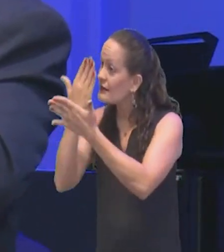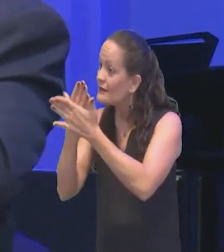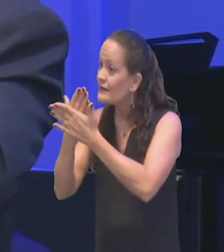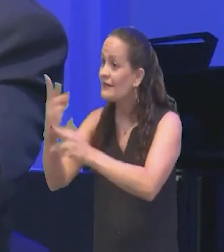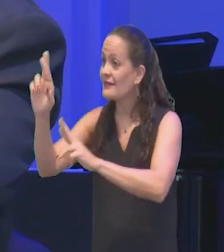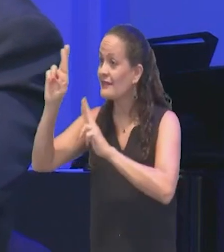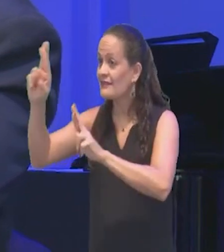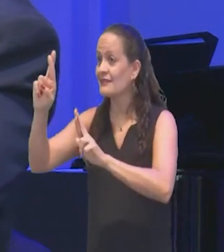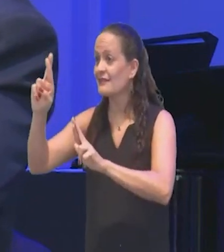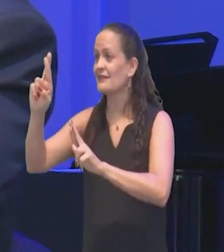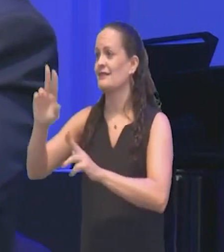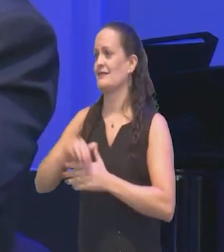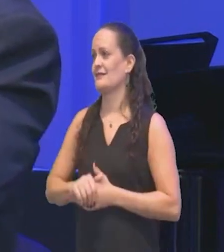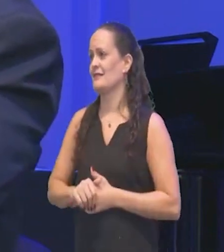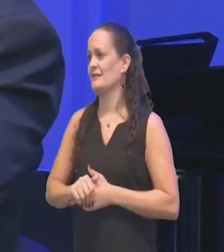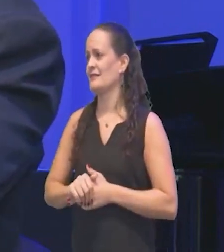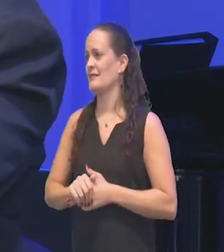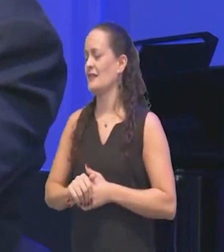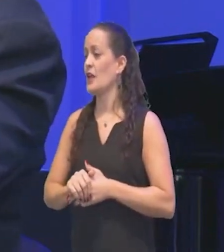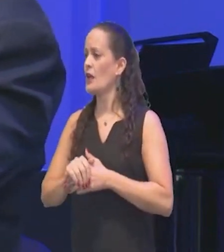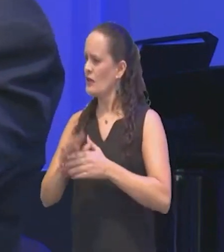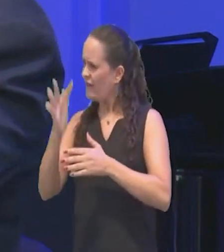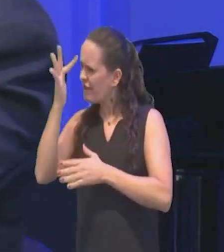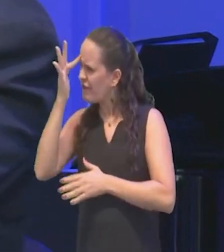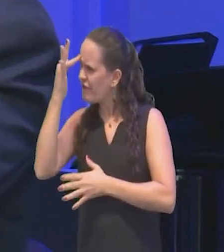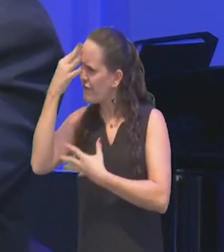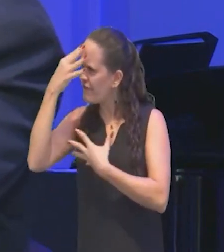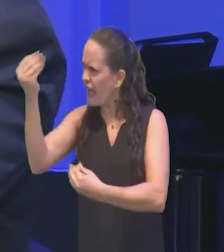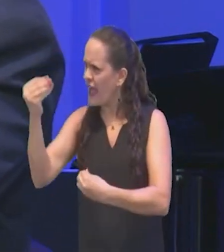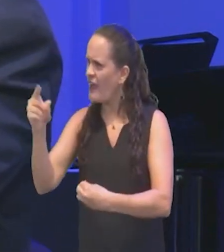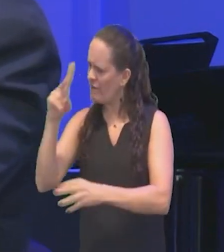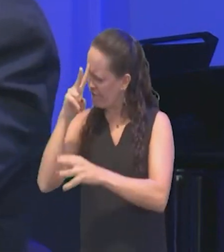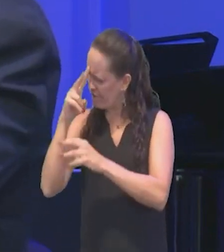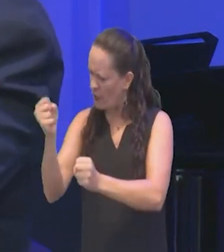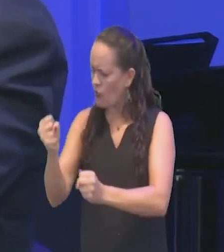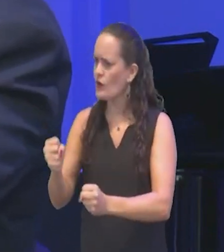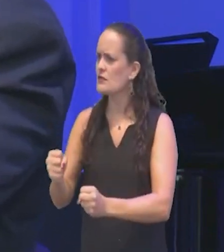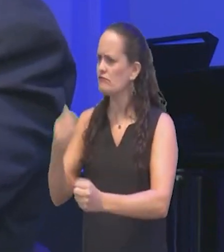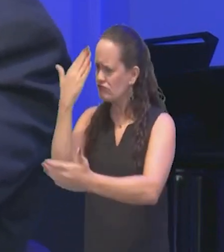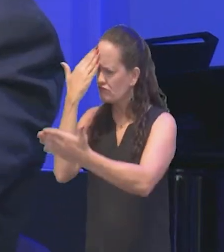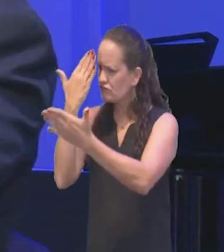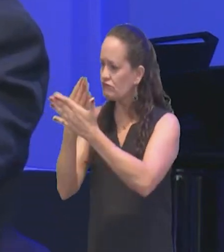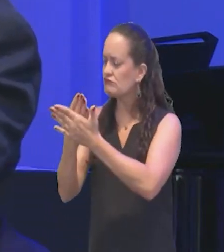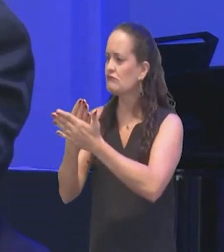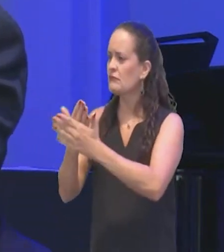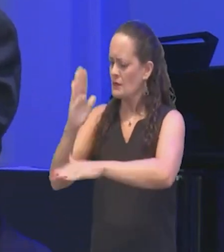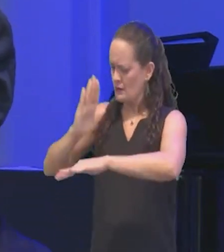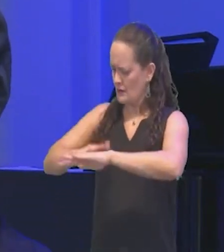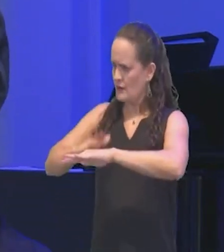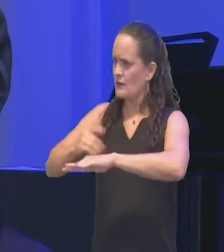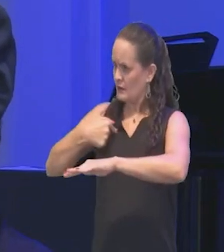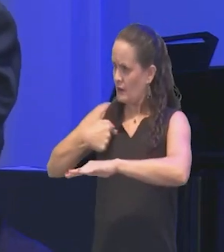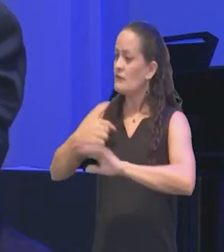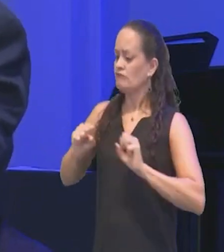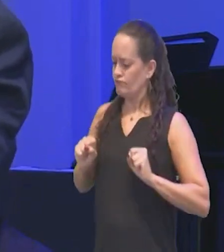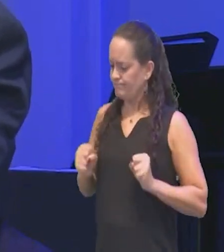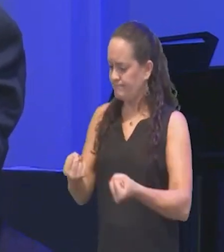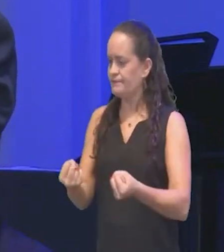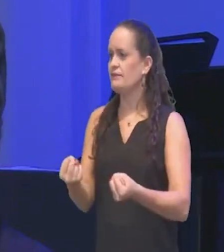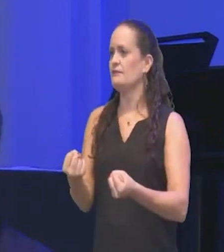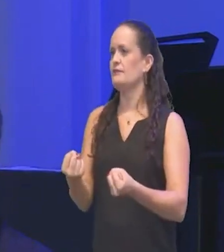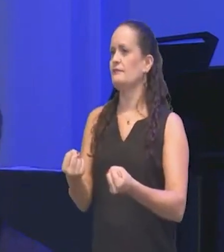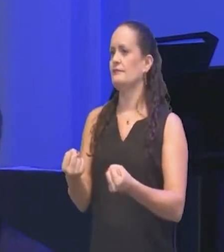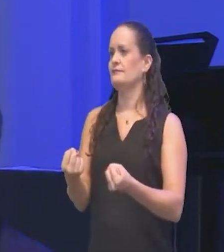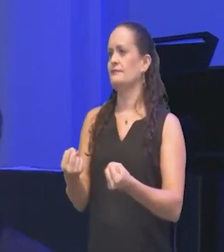esperança. Com toda a nossa fé, com toda a nossa força, naquilo que depender de nós, façamos aquilo que precisa